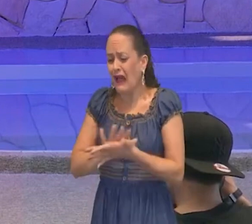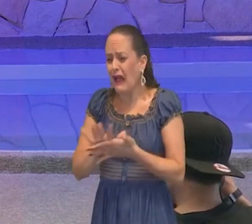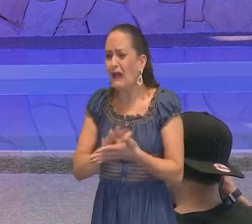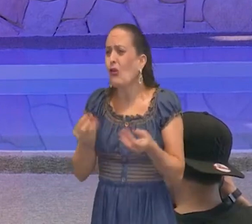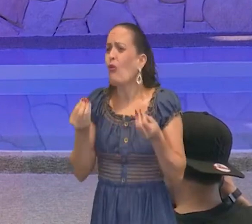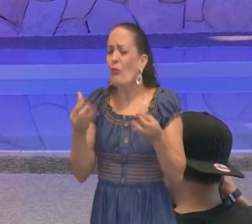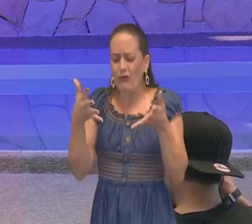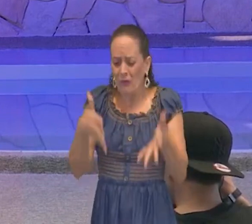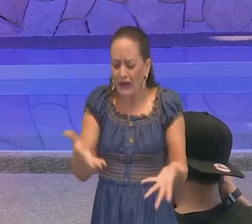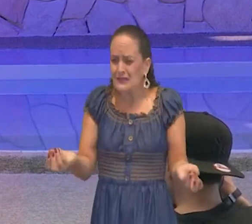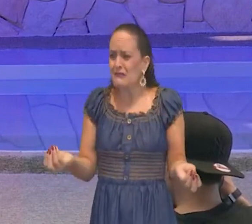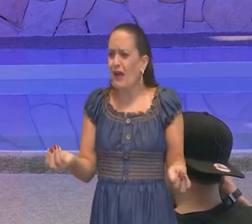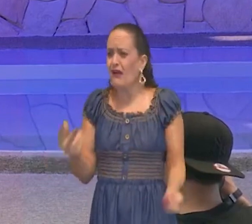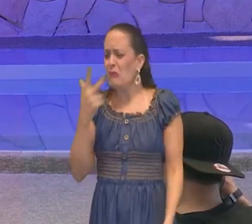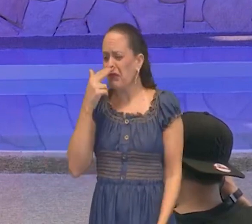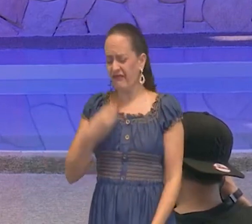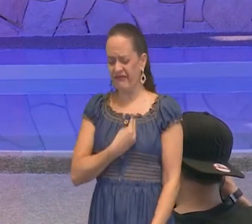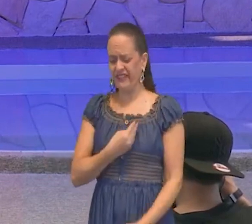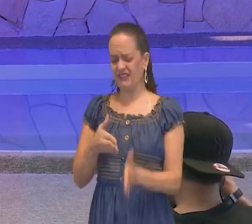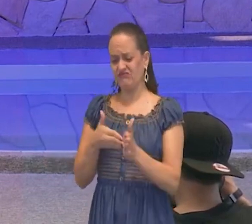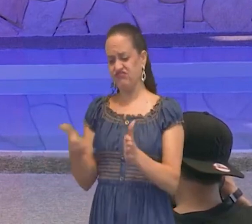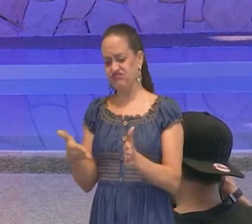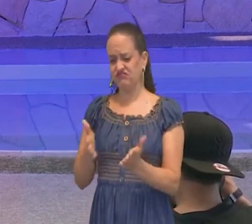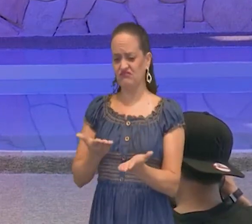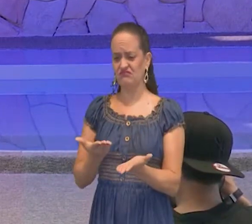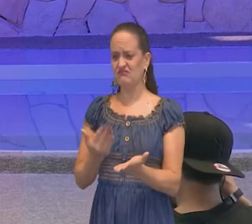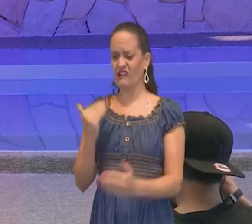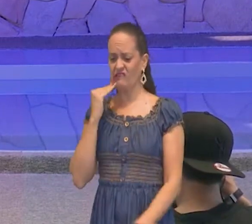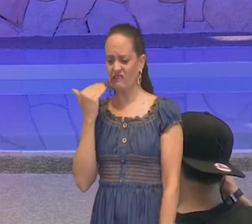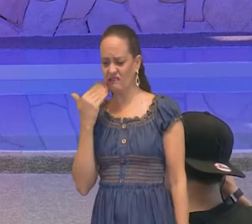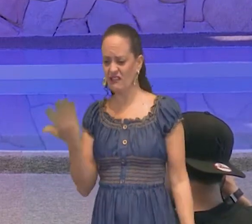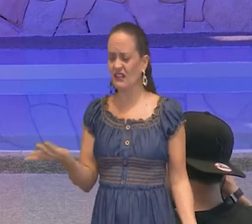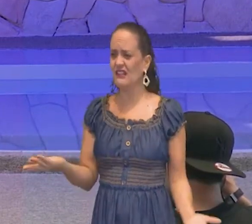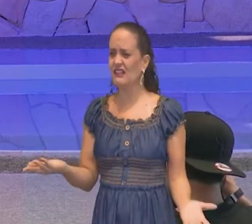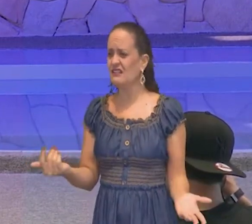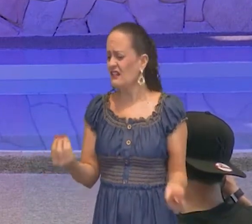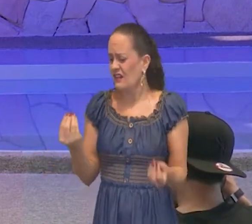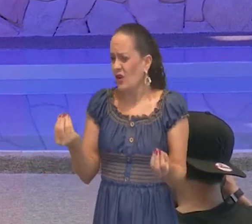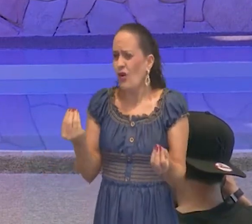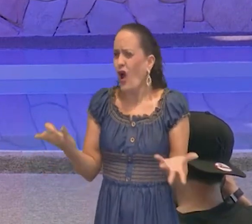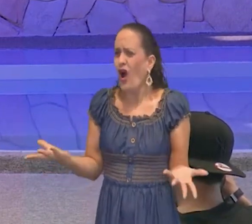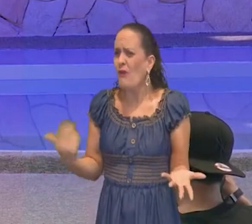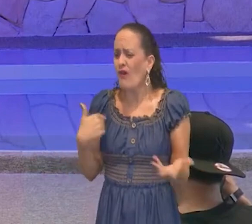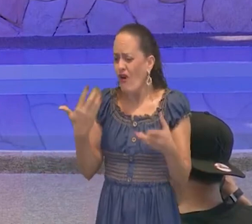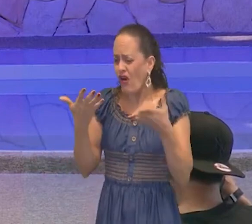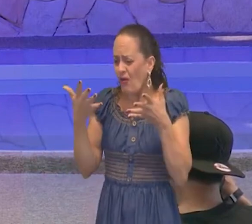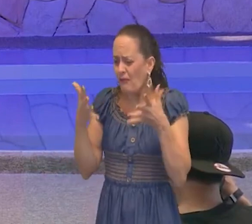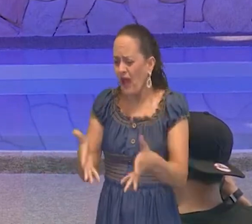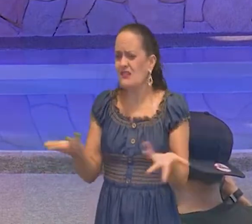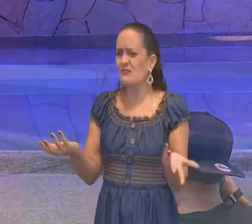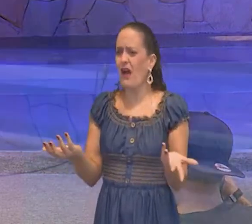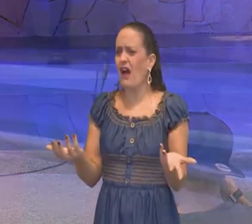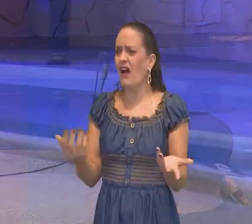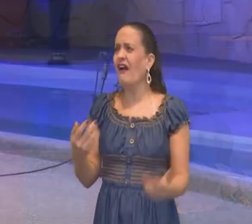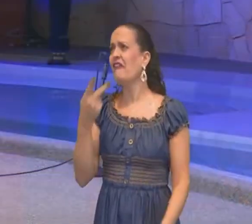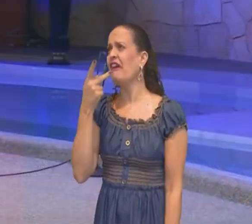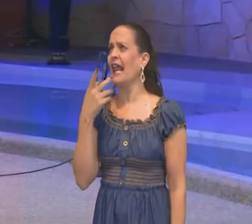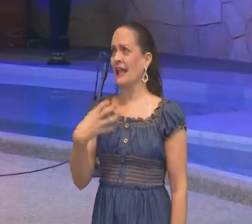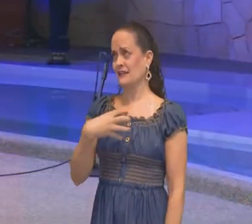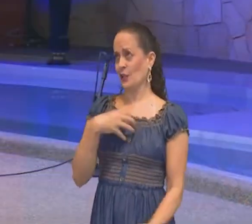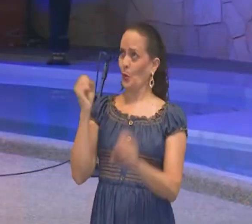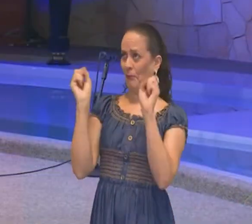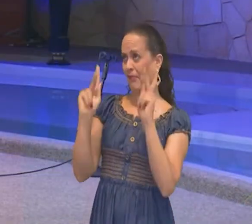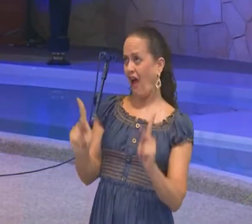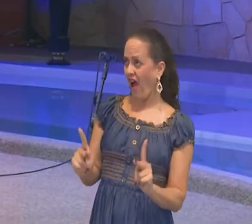Jesus, eu vivo uma vida errada, eu vivo uma vida torta. Então é hipocrisia eu falar de uma paz que eu não sinto, de